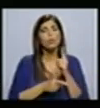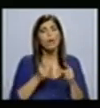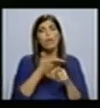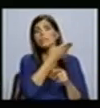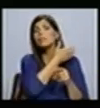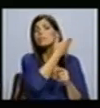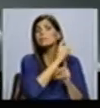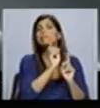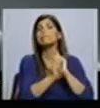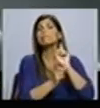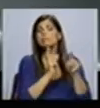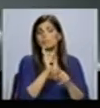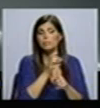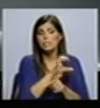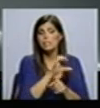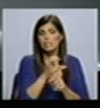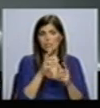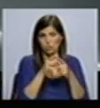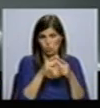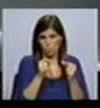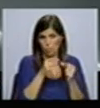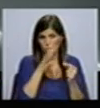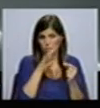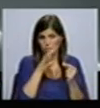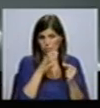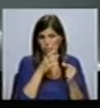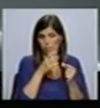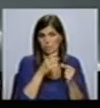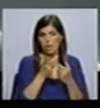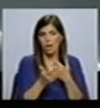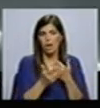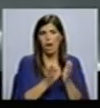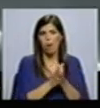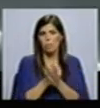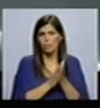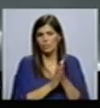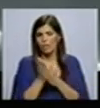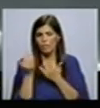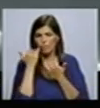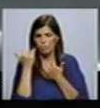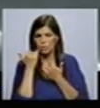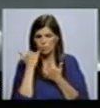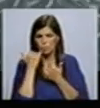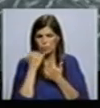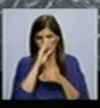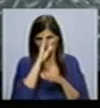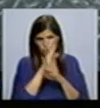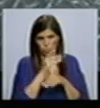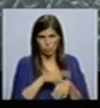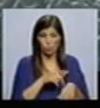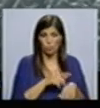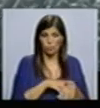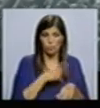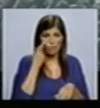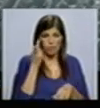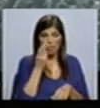passado. De acordo com estes cientistas japoneses, utilizaram dados precisamente da Cassini, que nós estamos a ver, que nos últimos momentos da sua vida